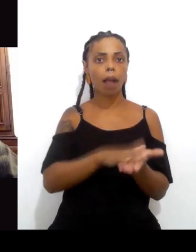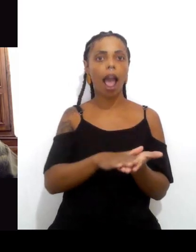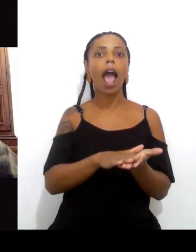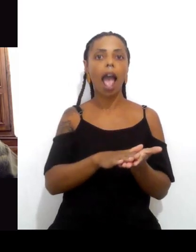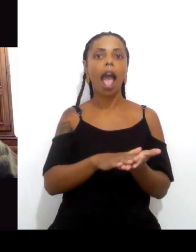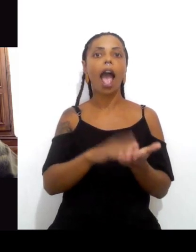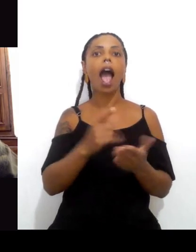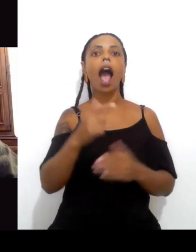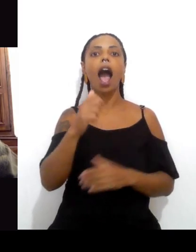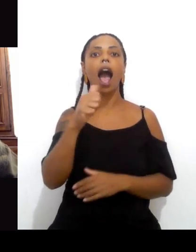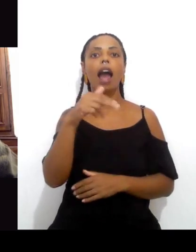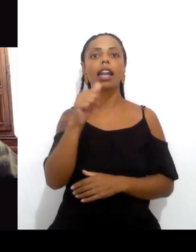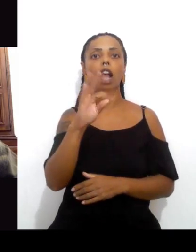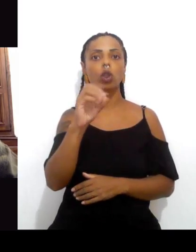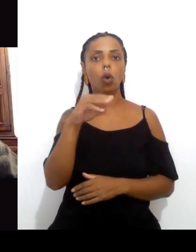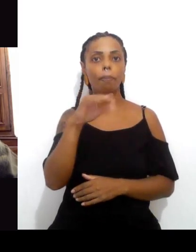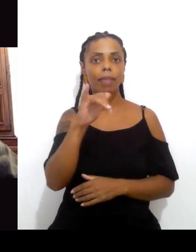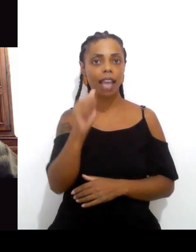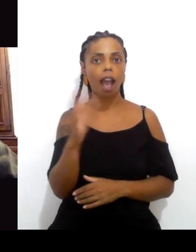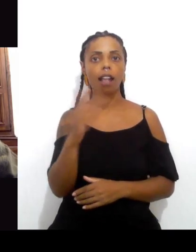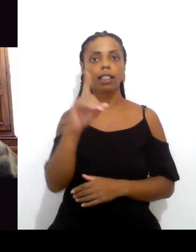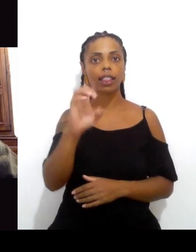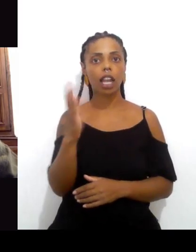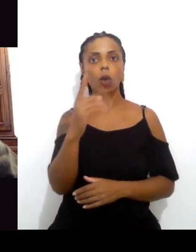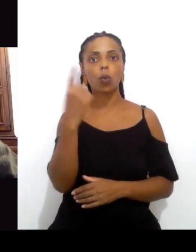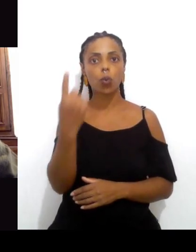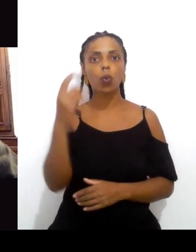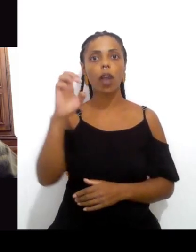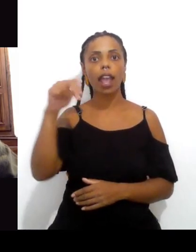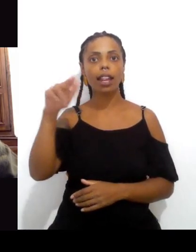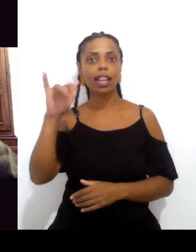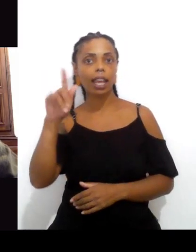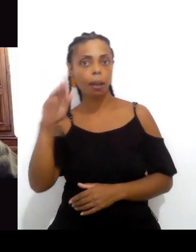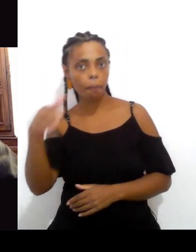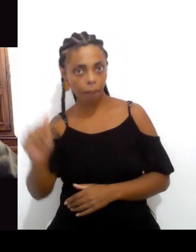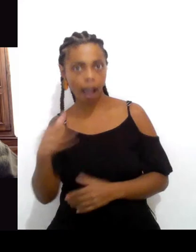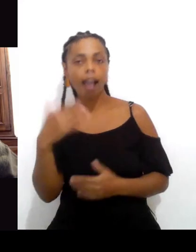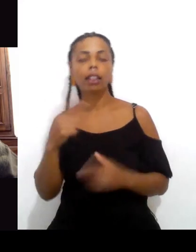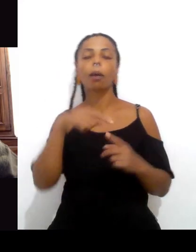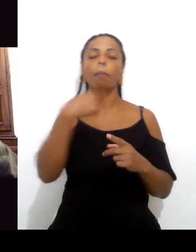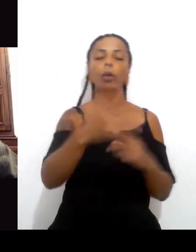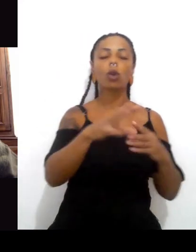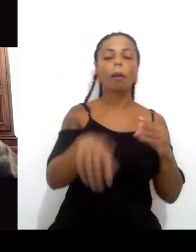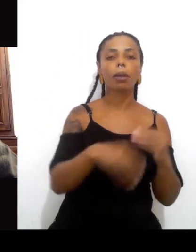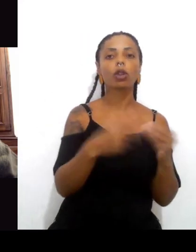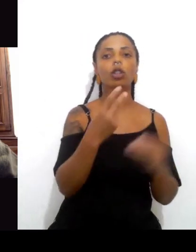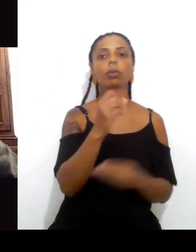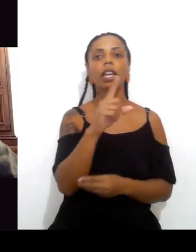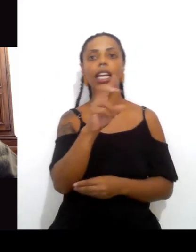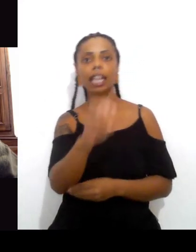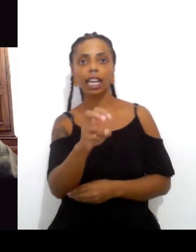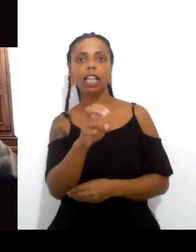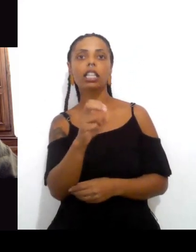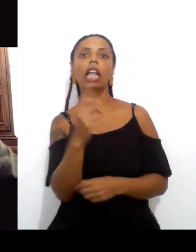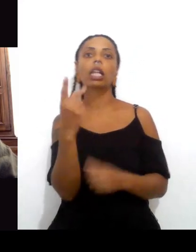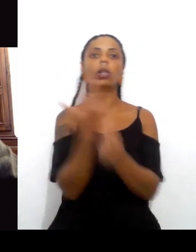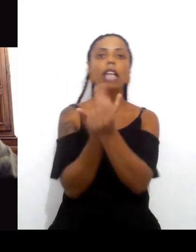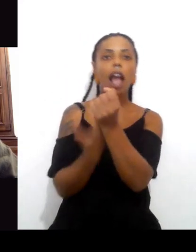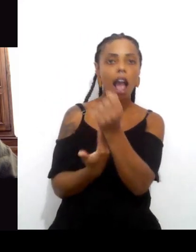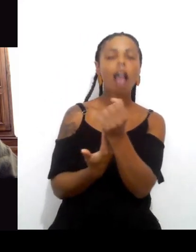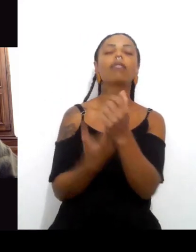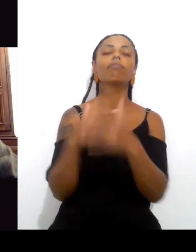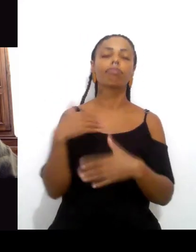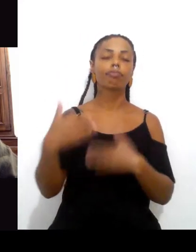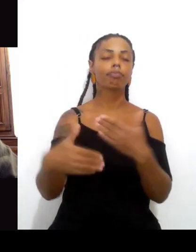e complementou digamos assim com em seu sangue em 2015 e quais são as diferenças nesse modos